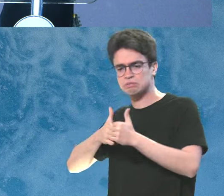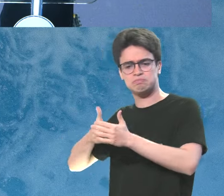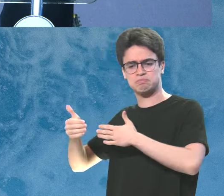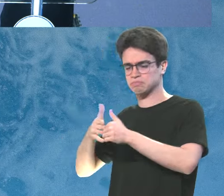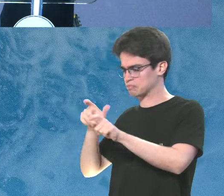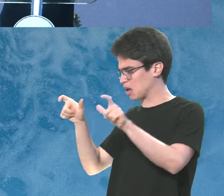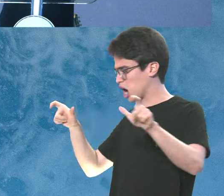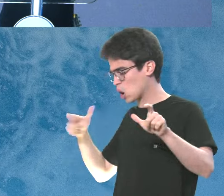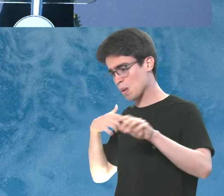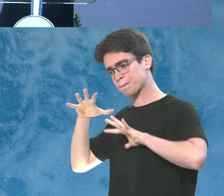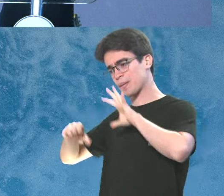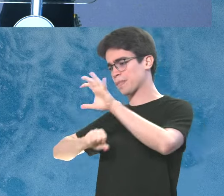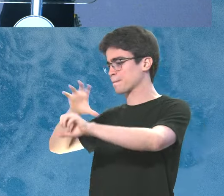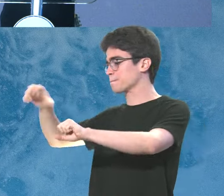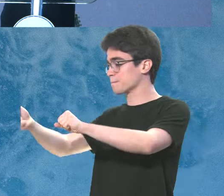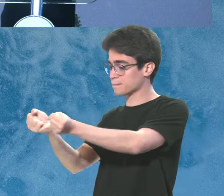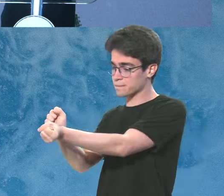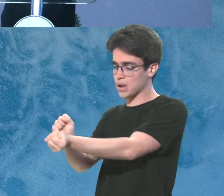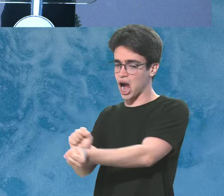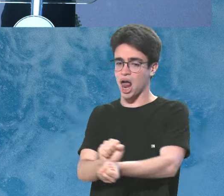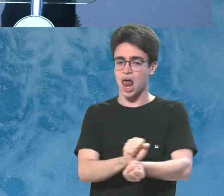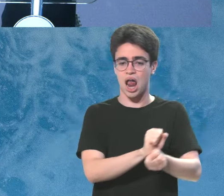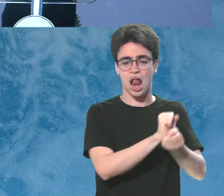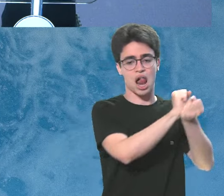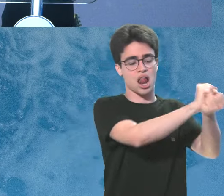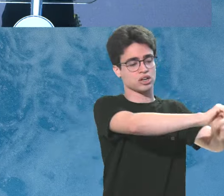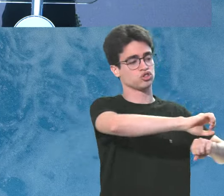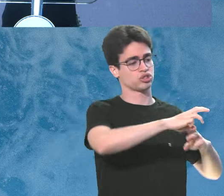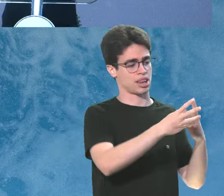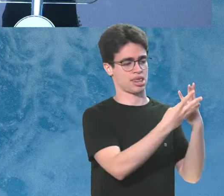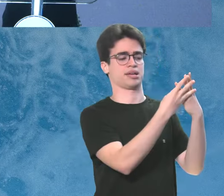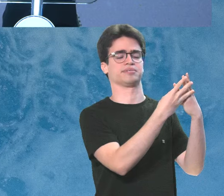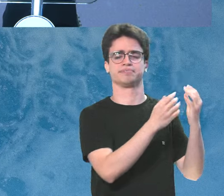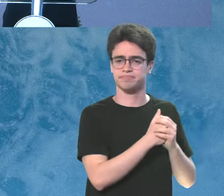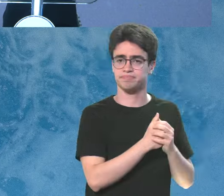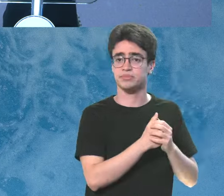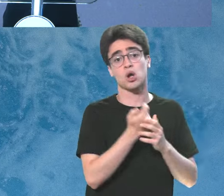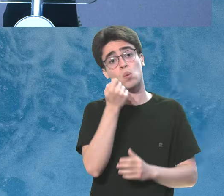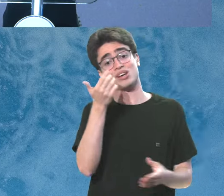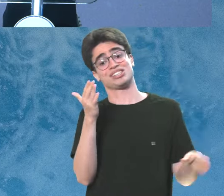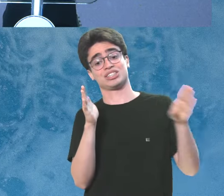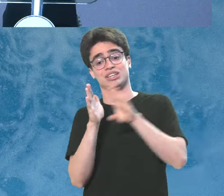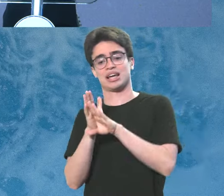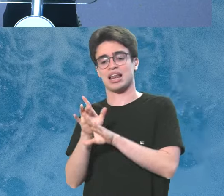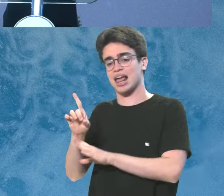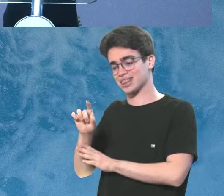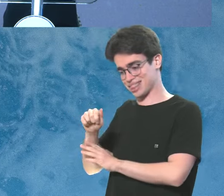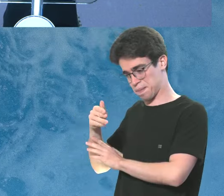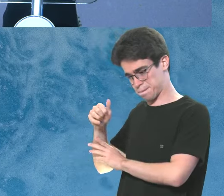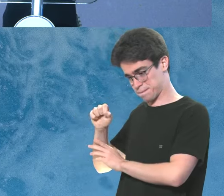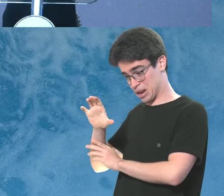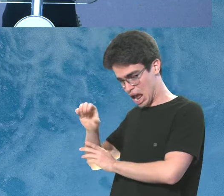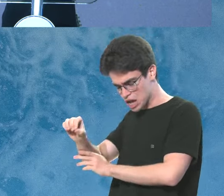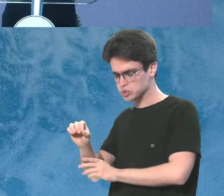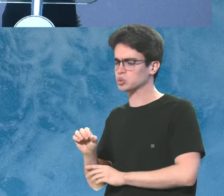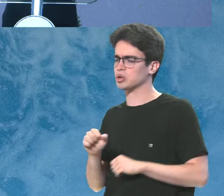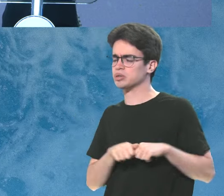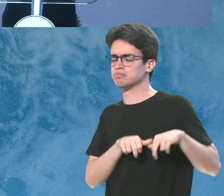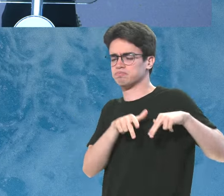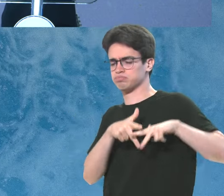ali encontrasse para levá-los como prisioneiros a Jerusalém quando se aproximava de Damasco de repente uma luz do céu brilhou ao seu